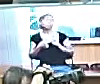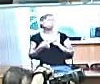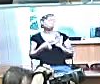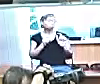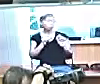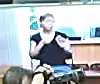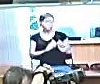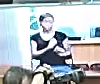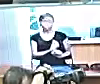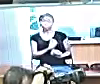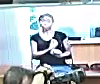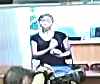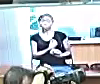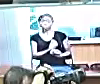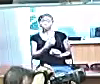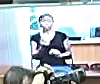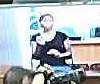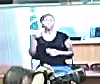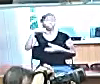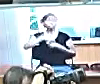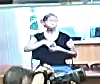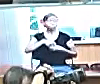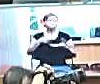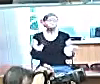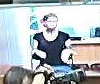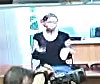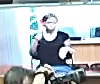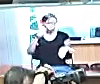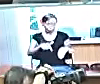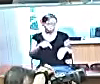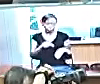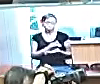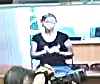essa participação nesse evento né